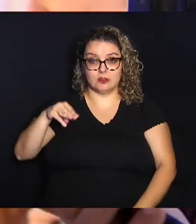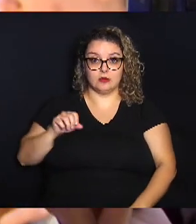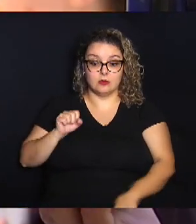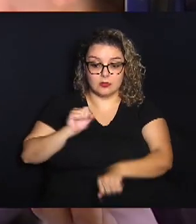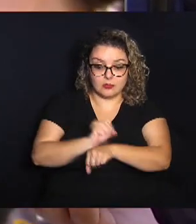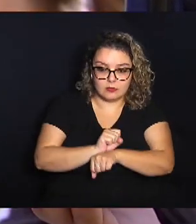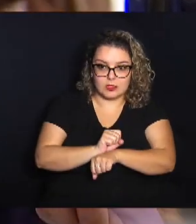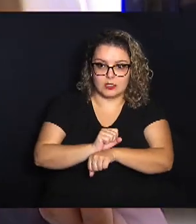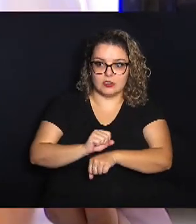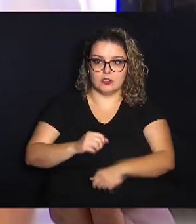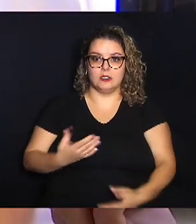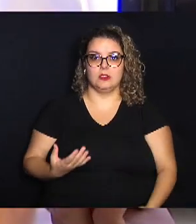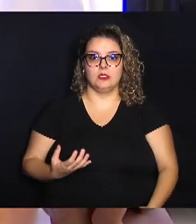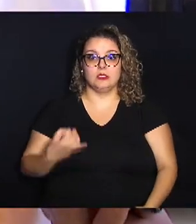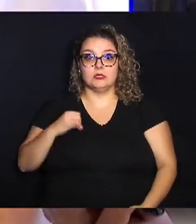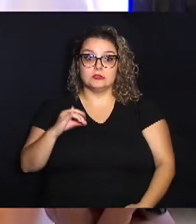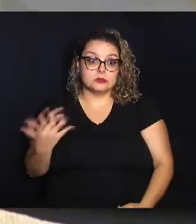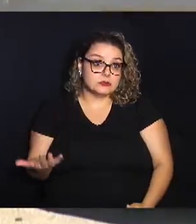eventual